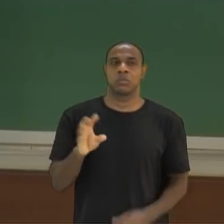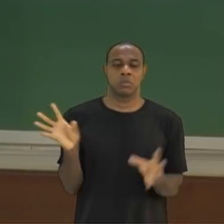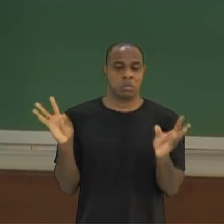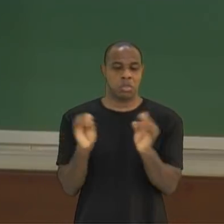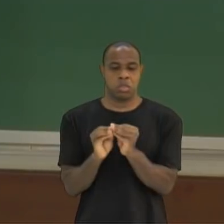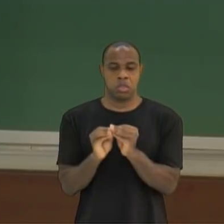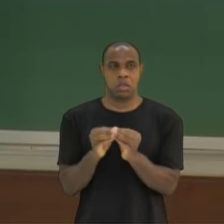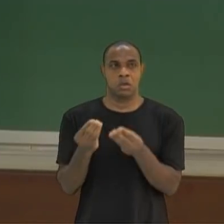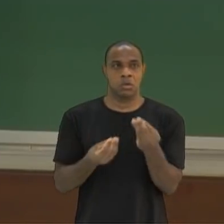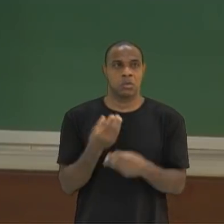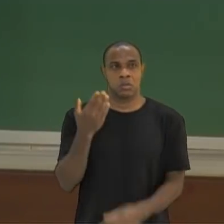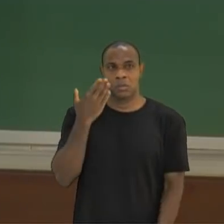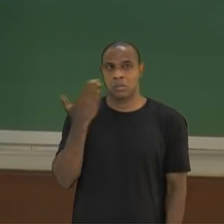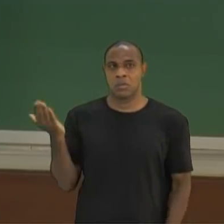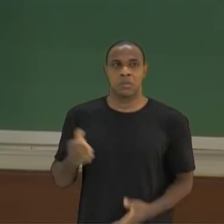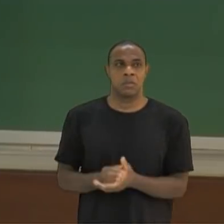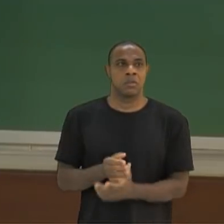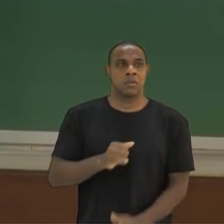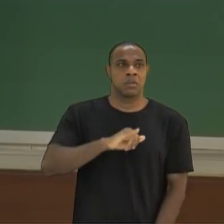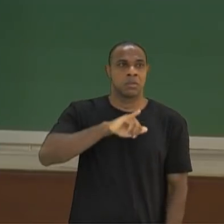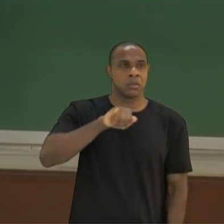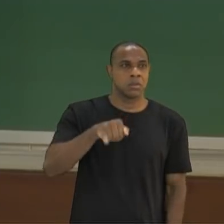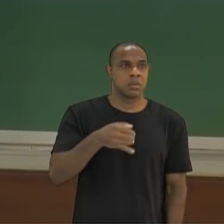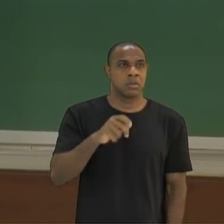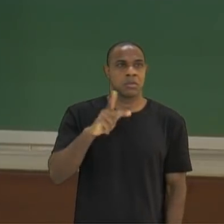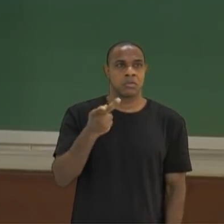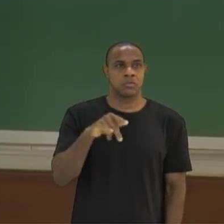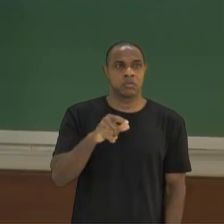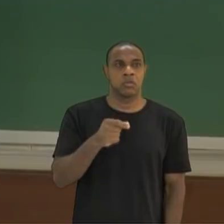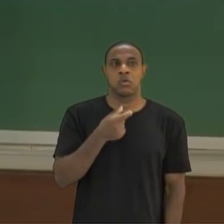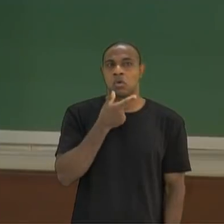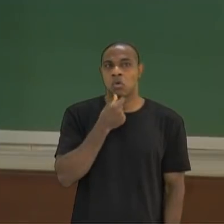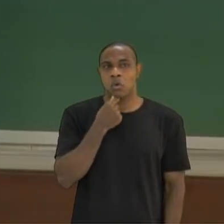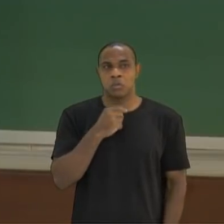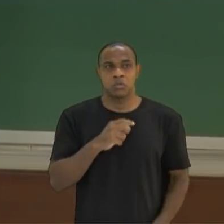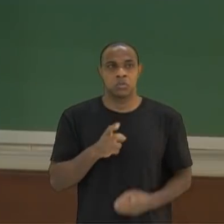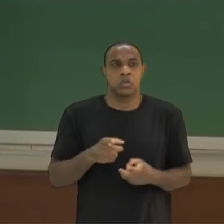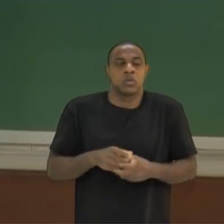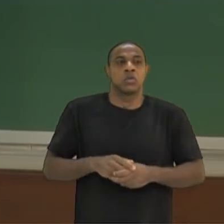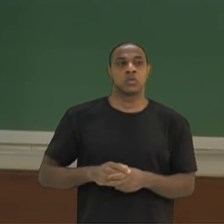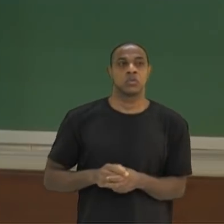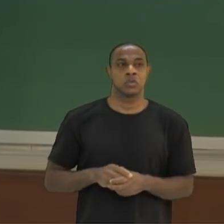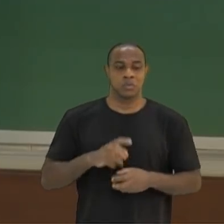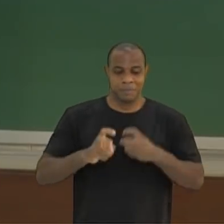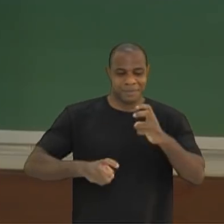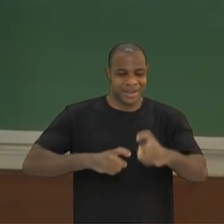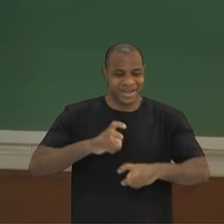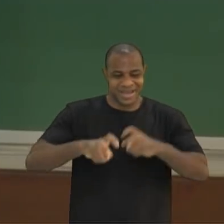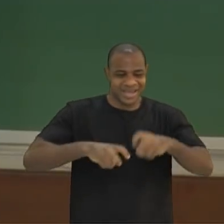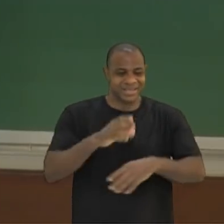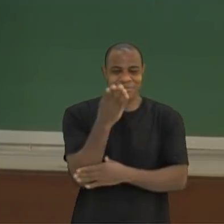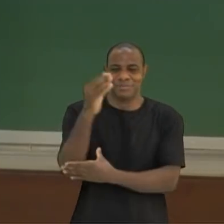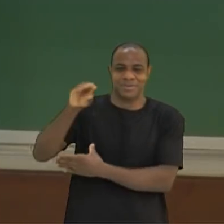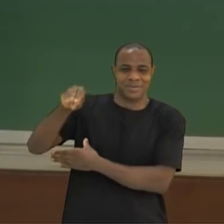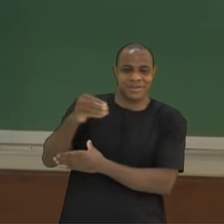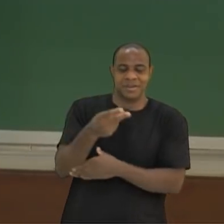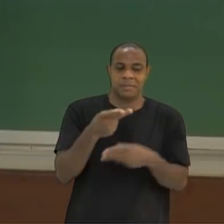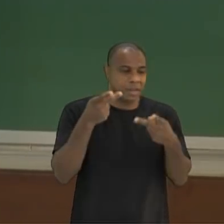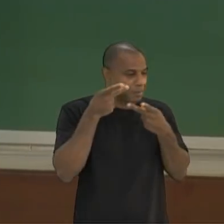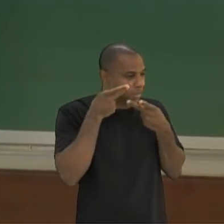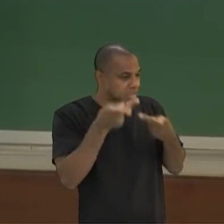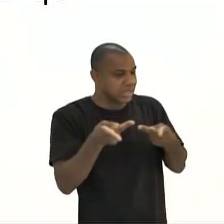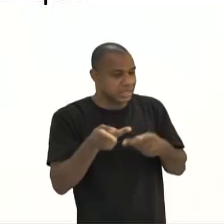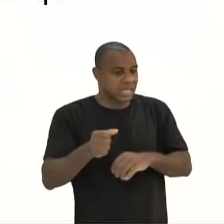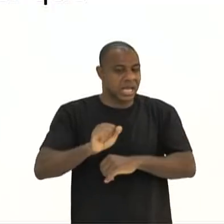resumo. John, o idealizador do Jurassic Park, convida seus netos e alguns cientistas para uma visita até a